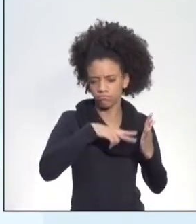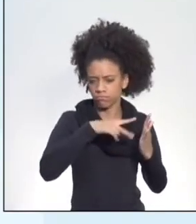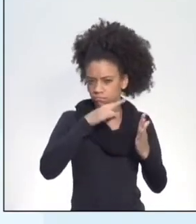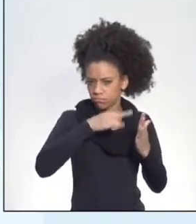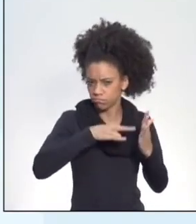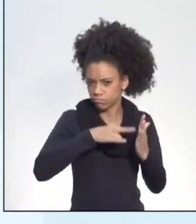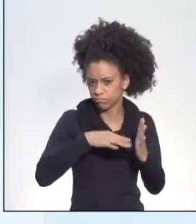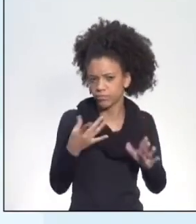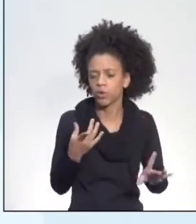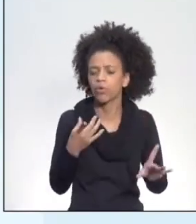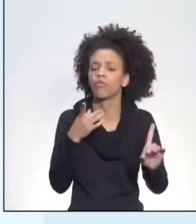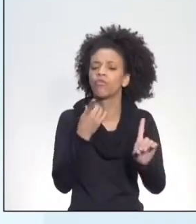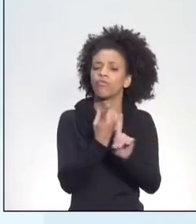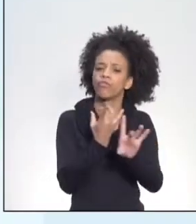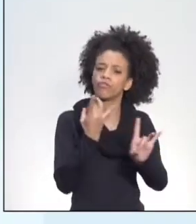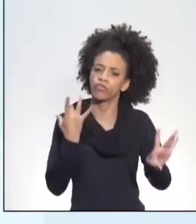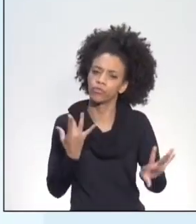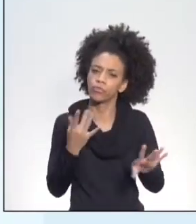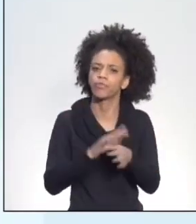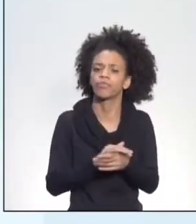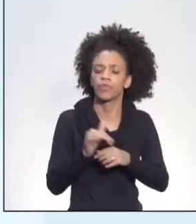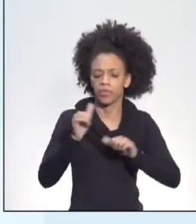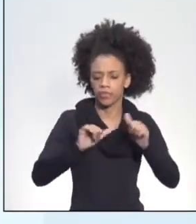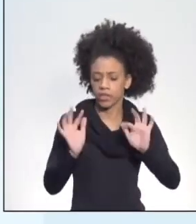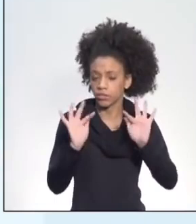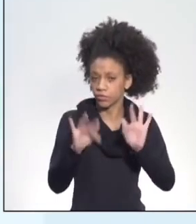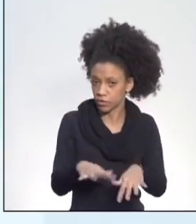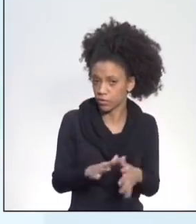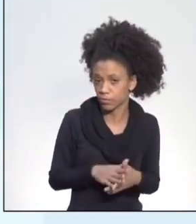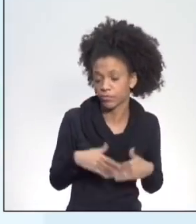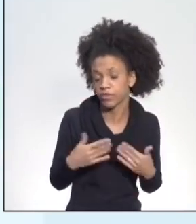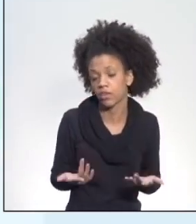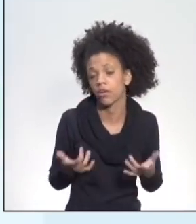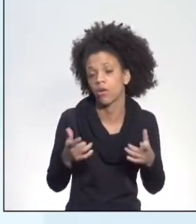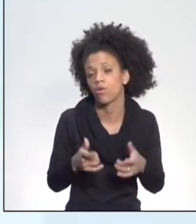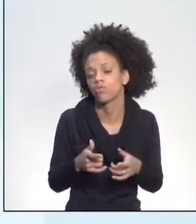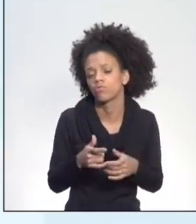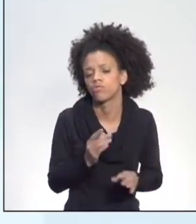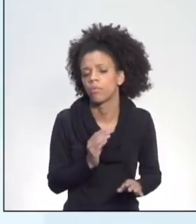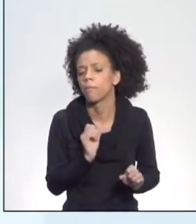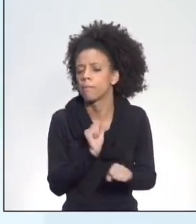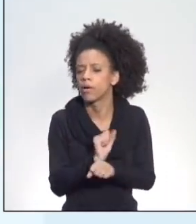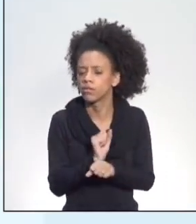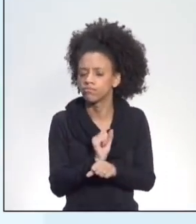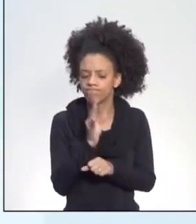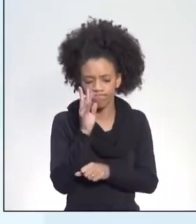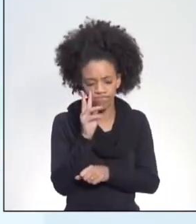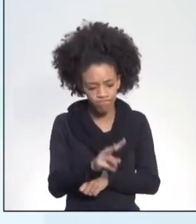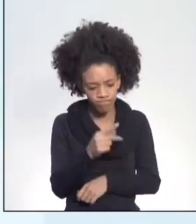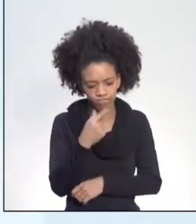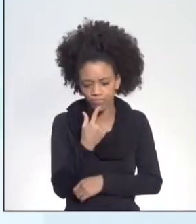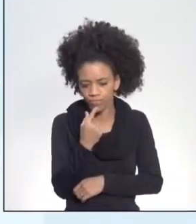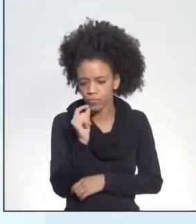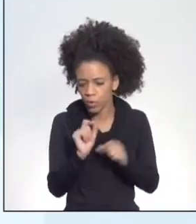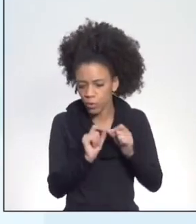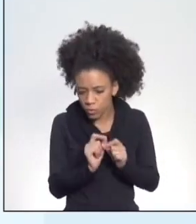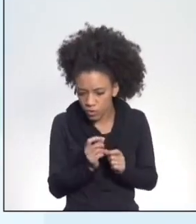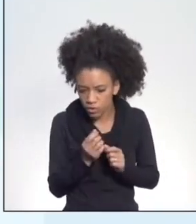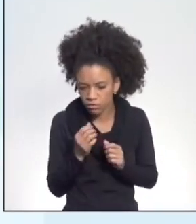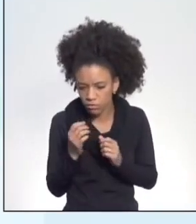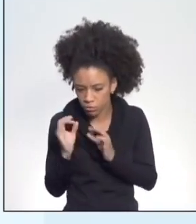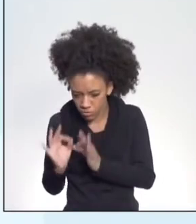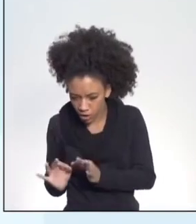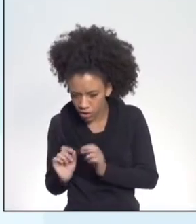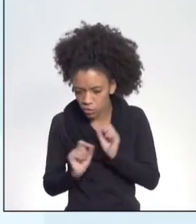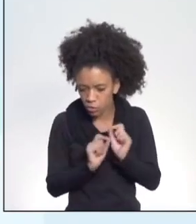verdade, é o nosso feedback ou a nossa avaliação final. É onde a gente para e analisa o que deu certo na execução desse projeto, o que deu